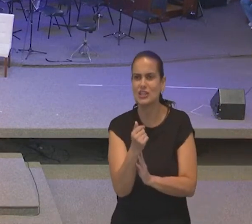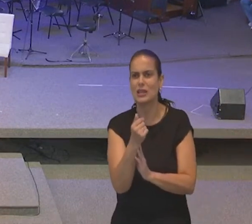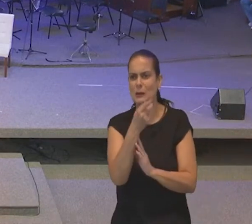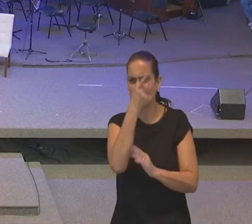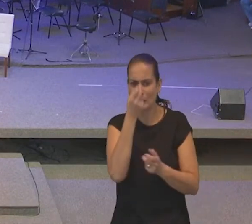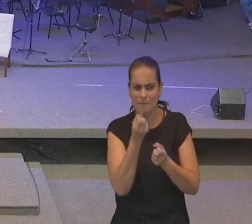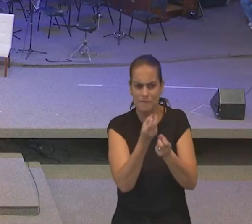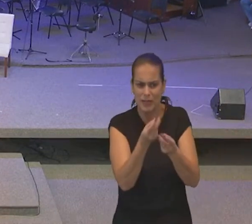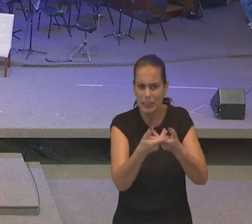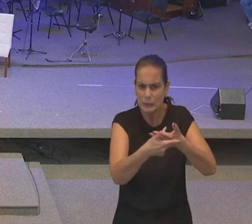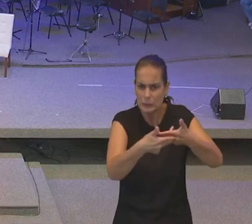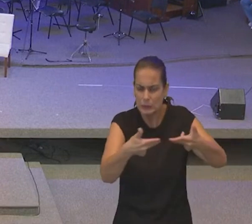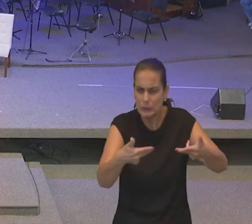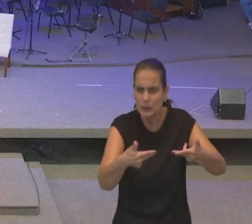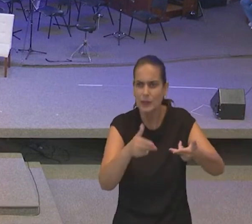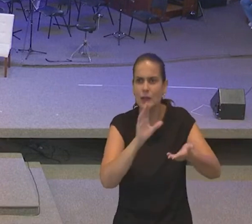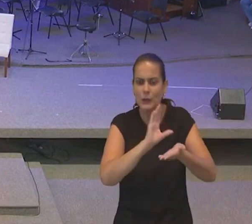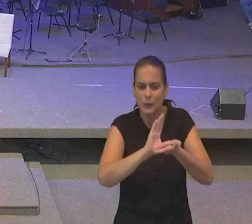isso é